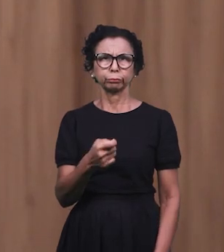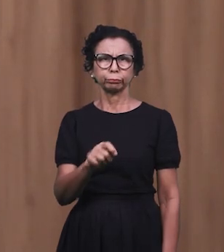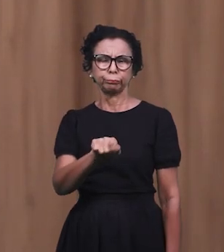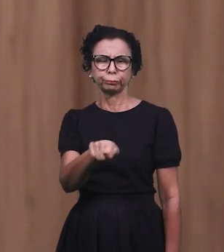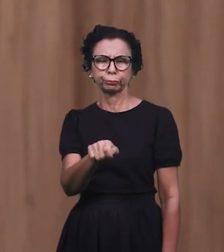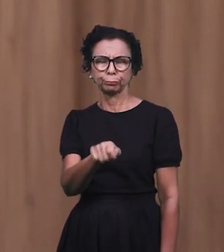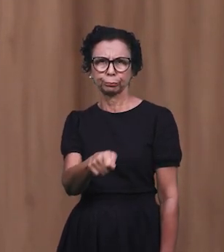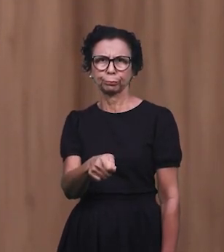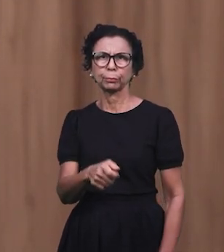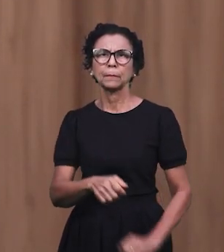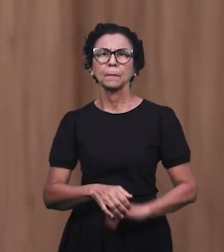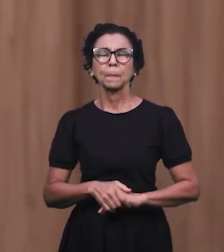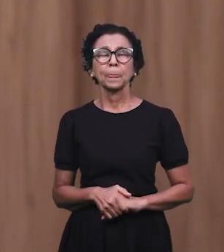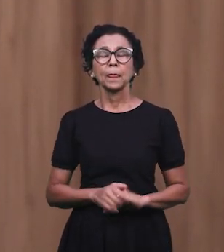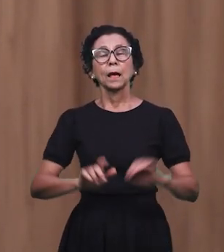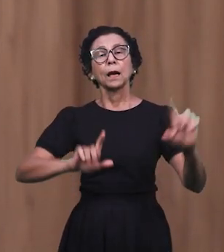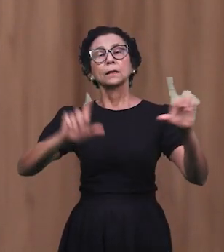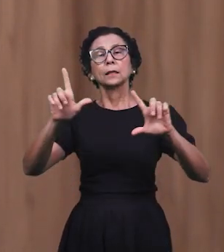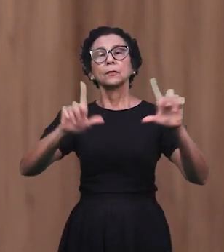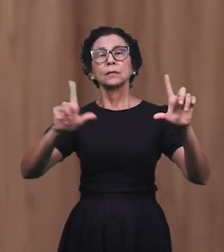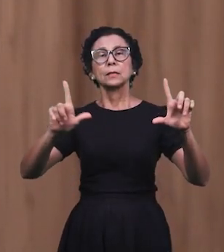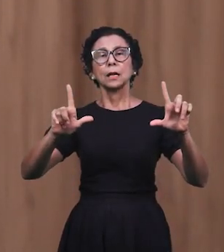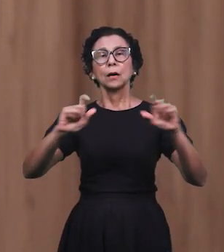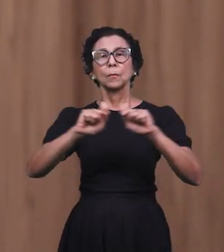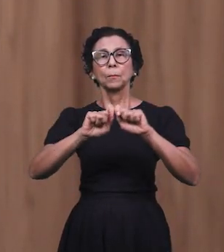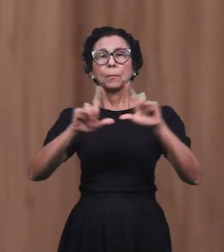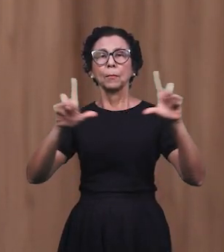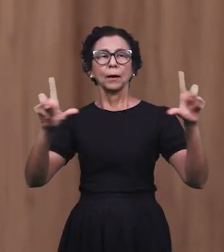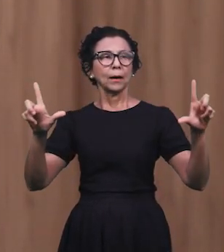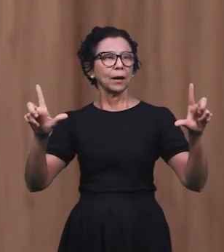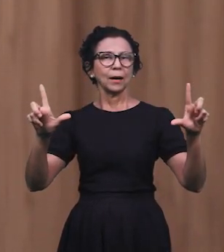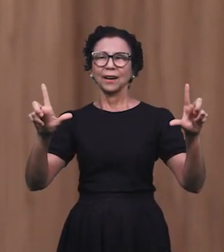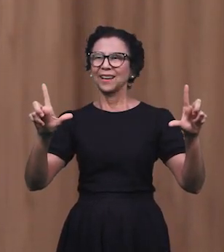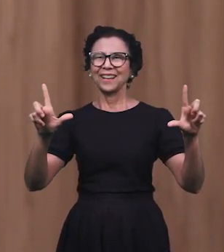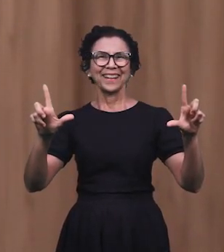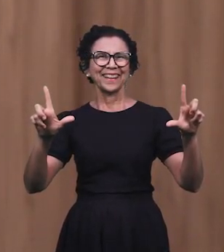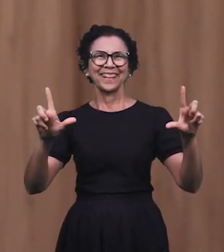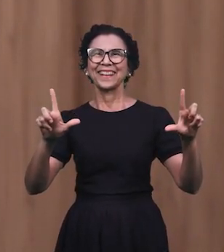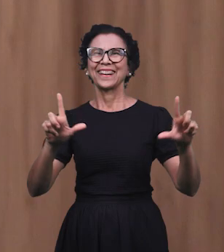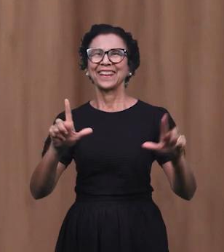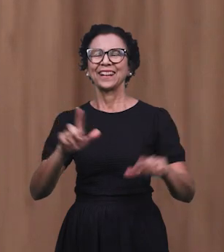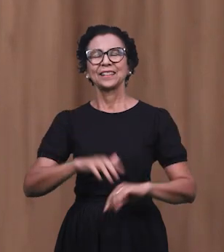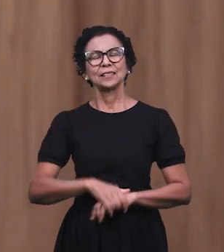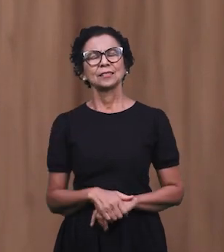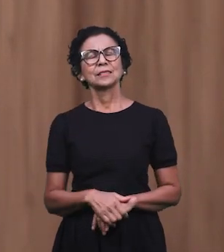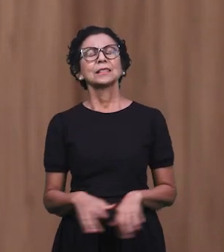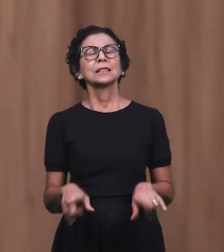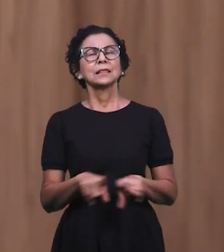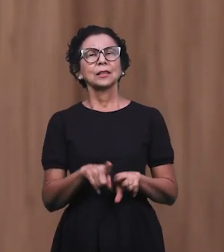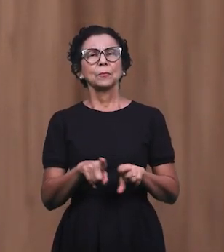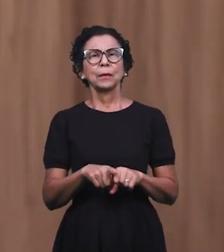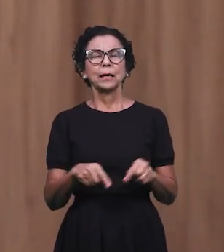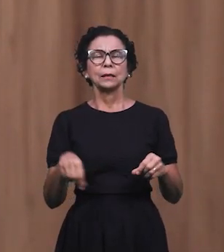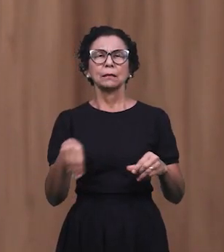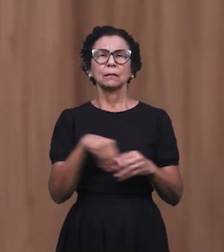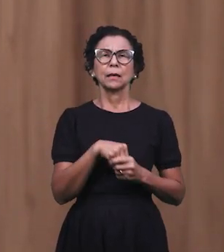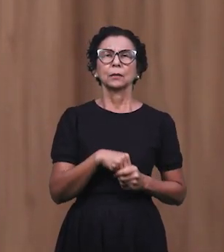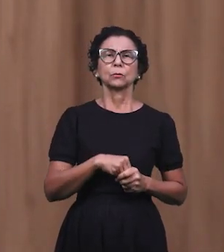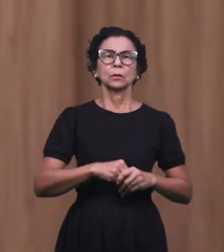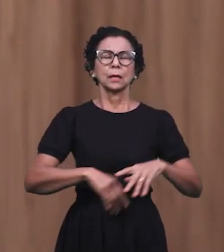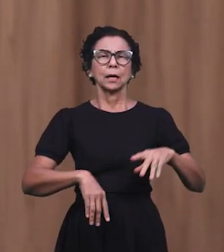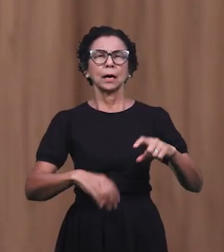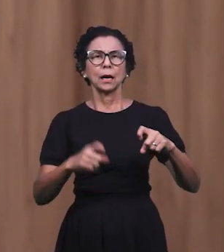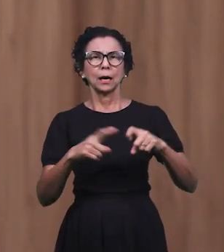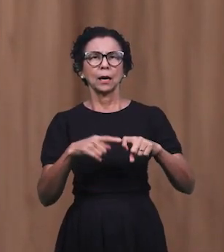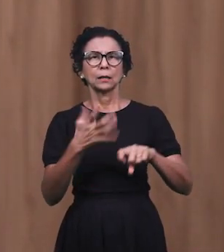liga a televisão. Então a ciência, para essa vida, ela é muito salutar. E ela proporciona coisas maravilhosas na medicina,